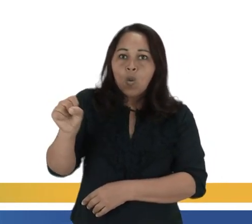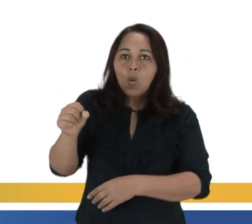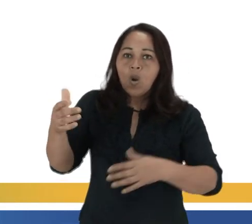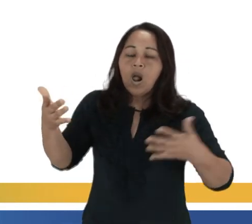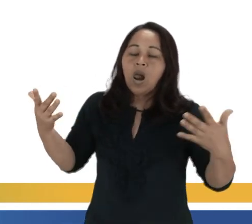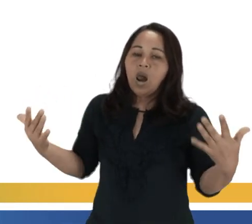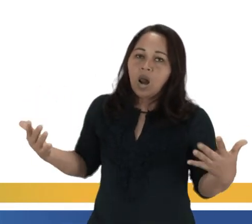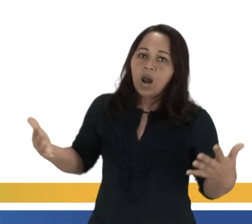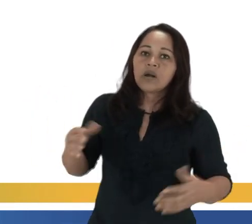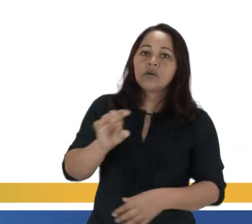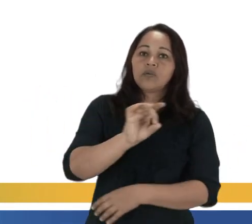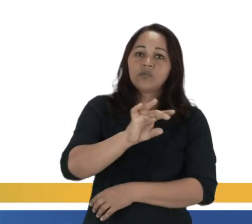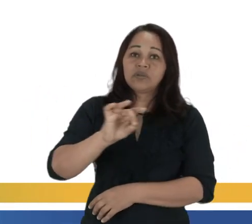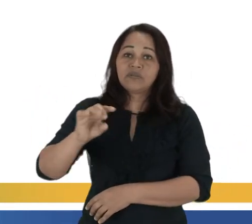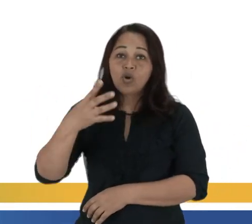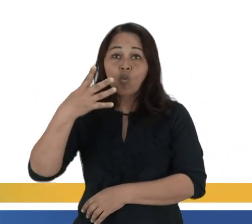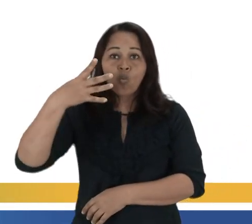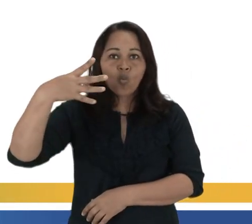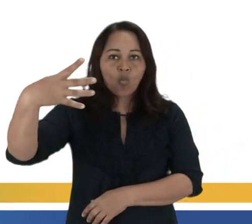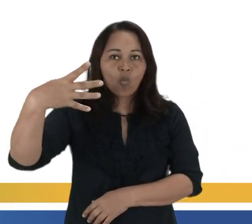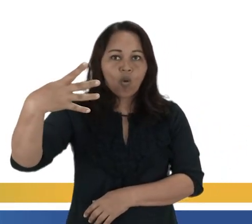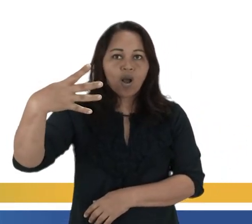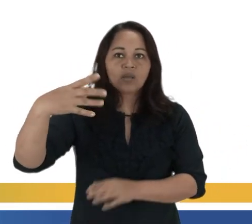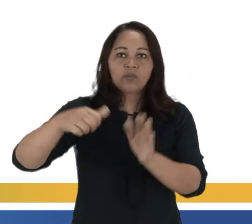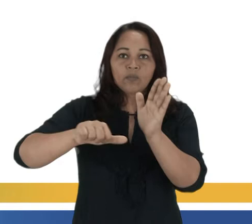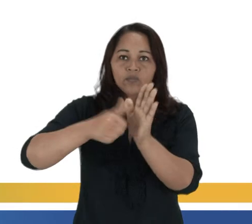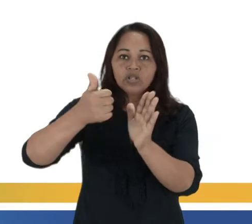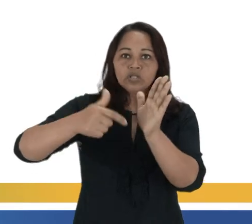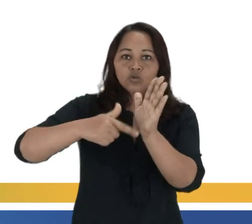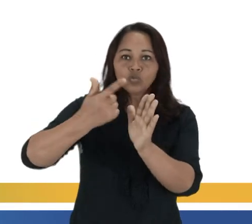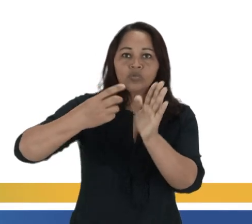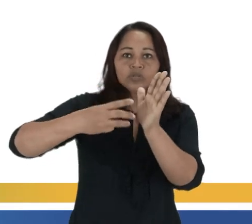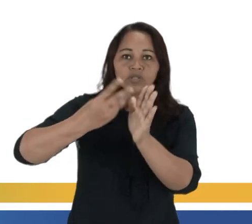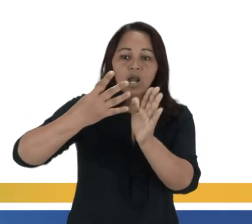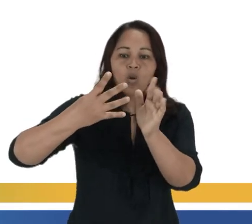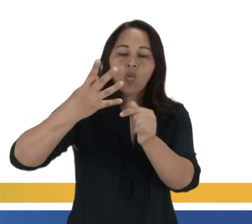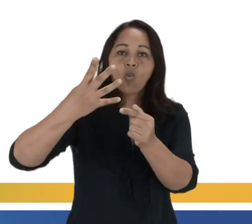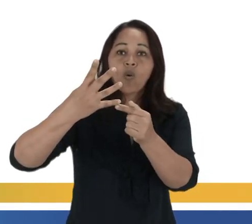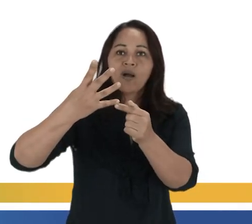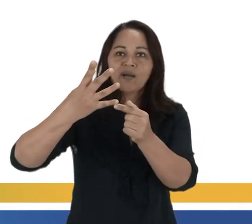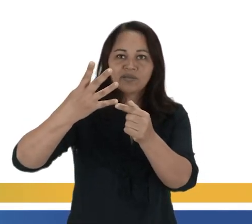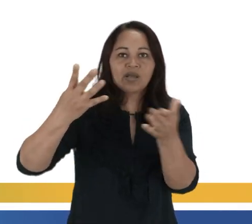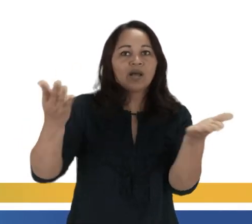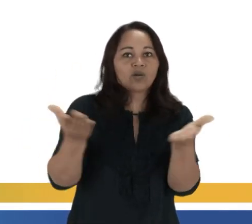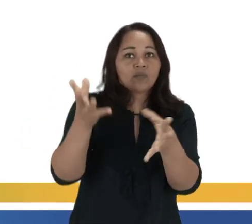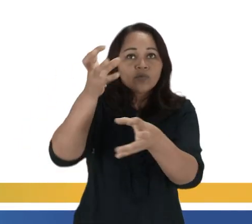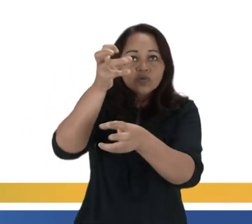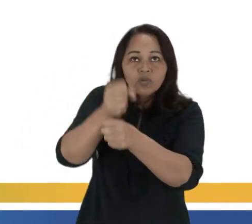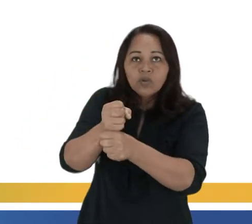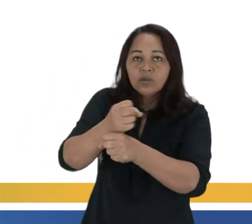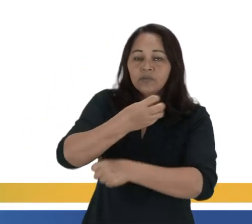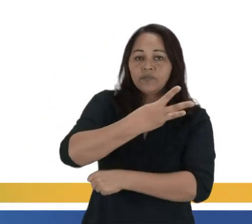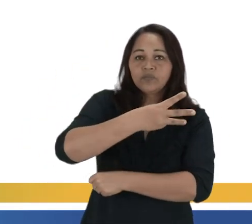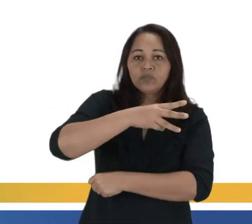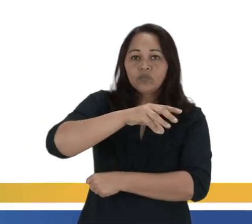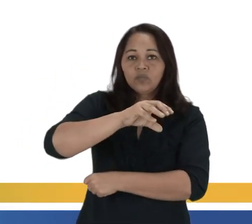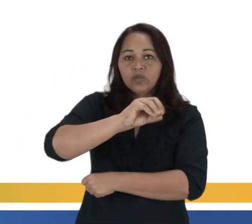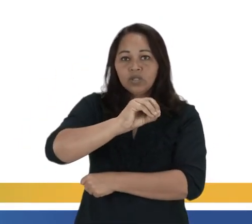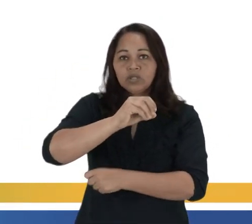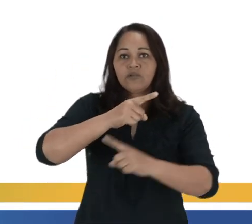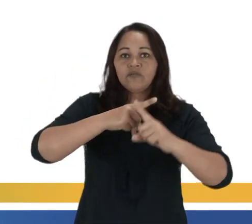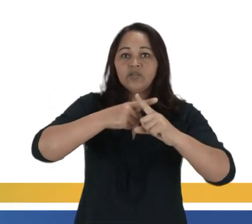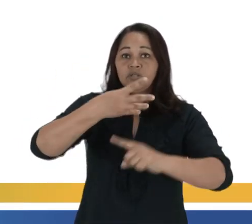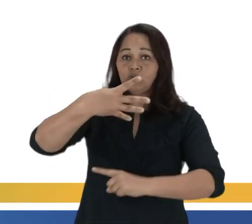cada digitação ela levou 30 segundos, certo? Então, vou somar aí, ó. Primeiro 30 vezes 4, então